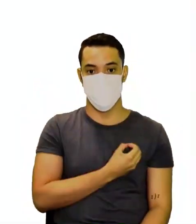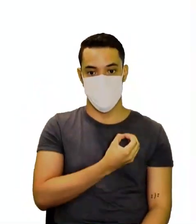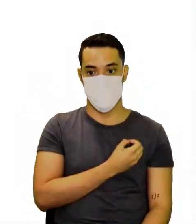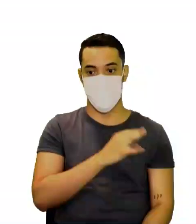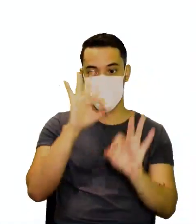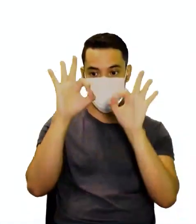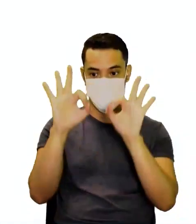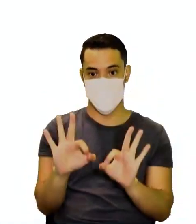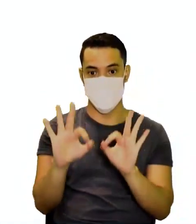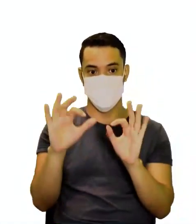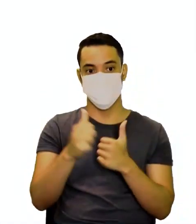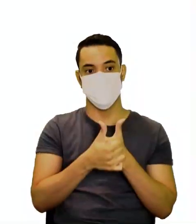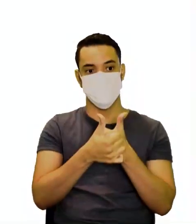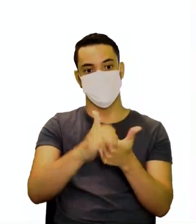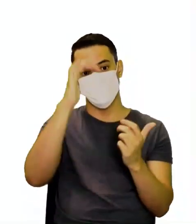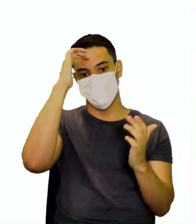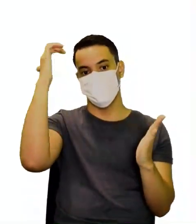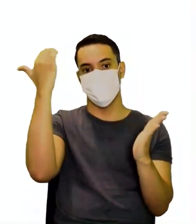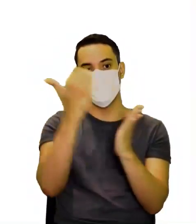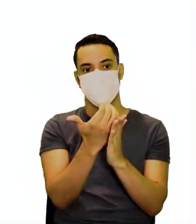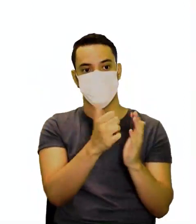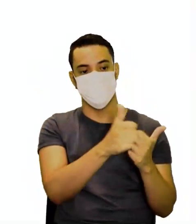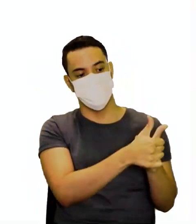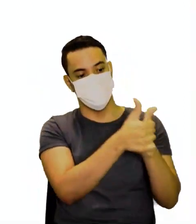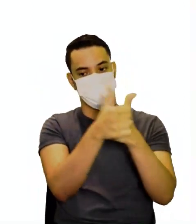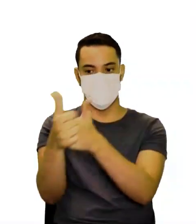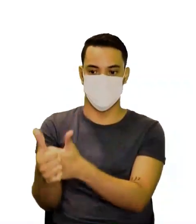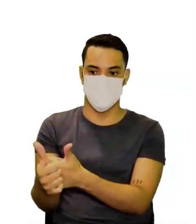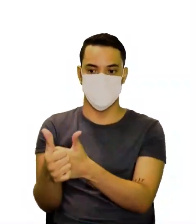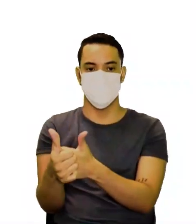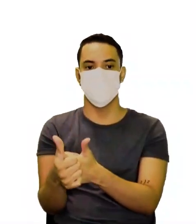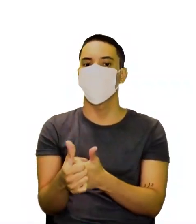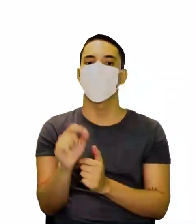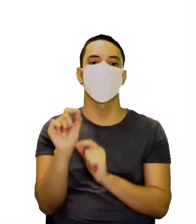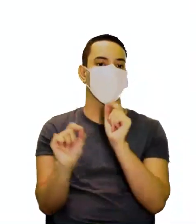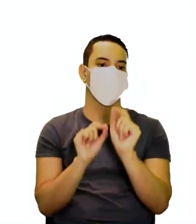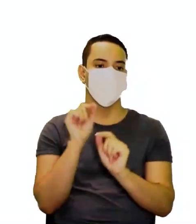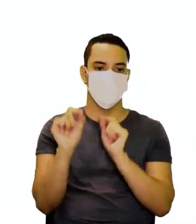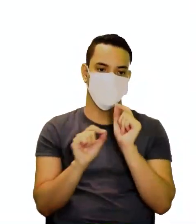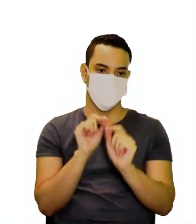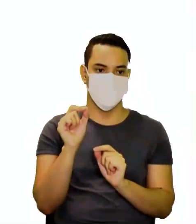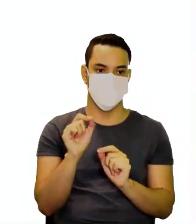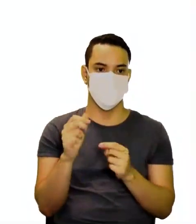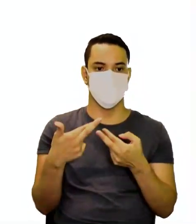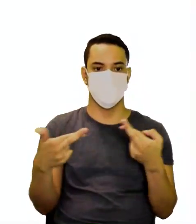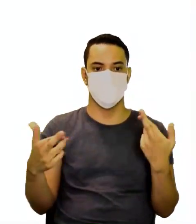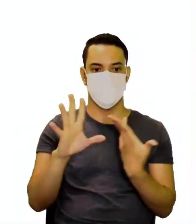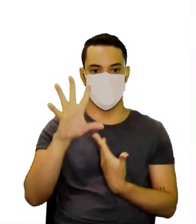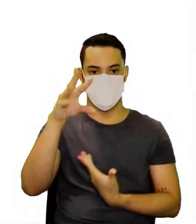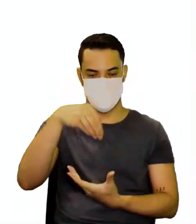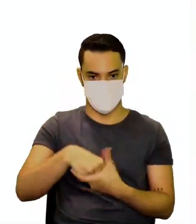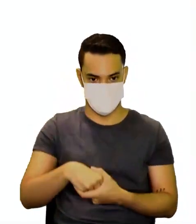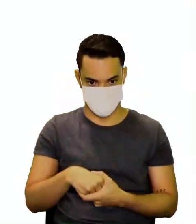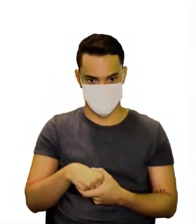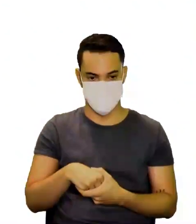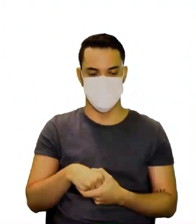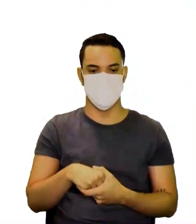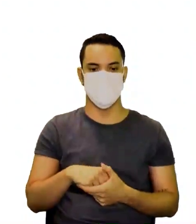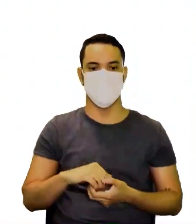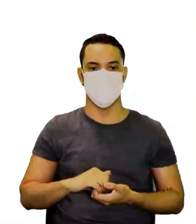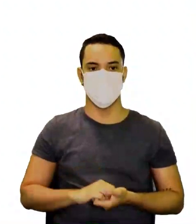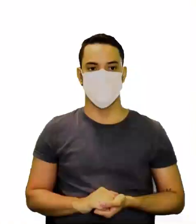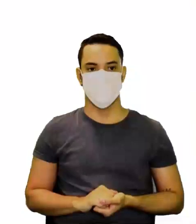corretos, respectivamente, ou seja, nessa ordem que ele está pedindo de resistência interna,